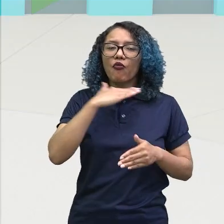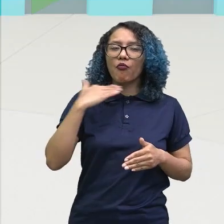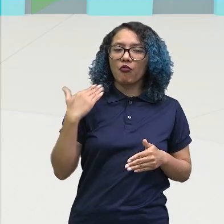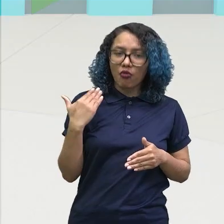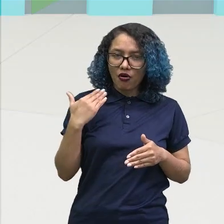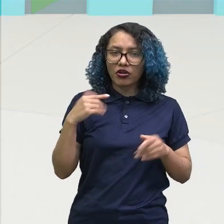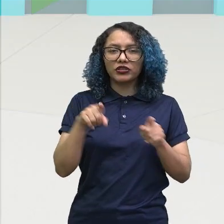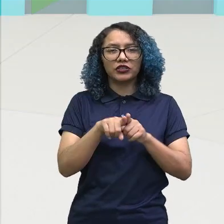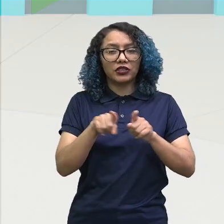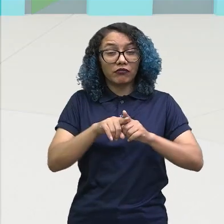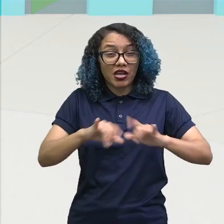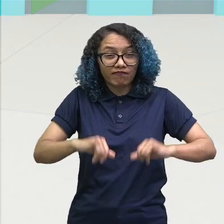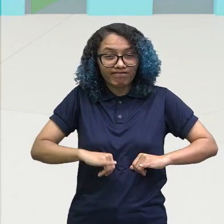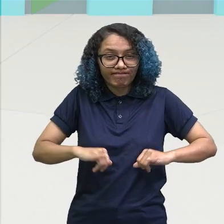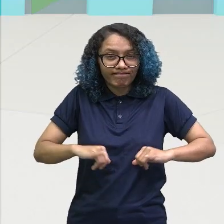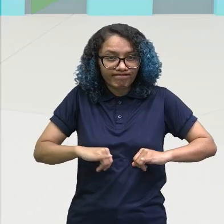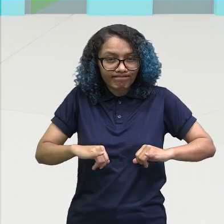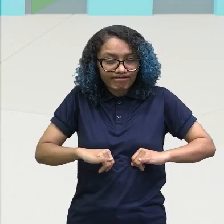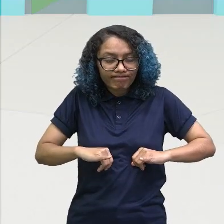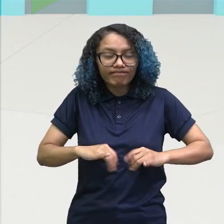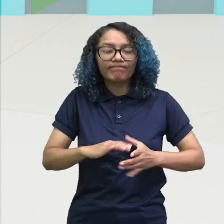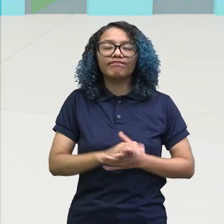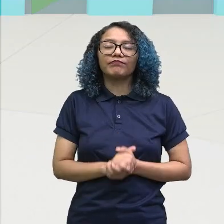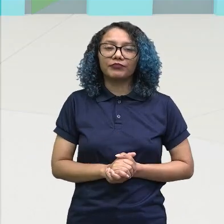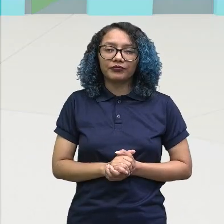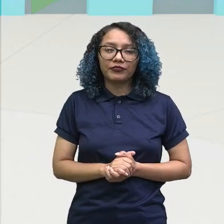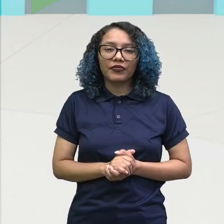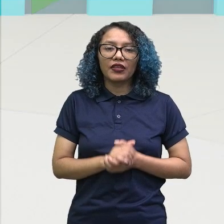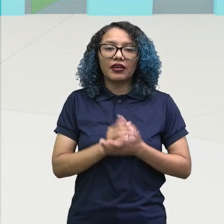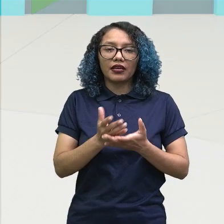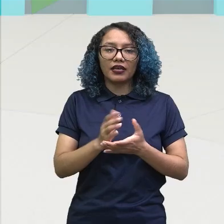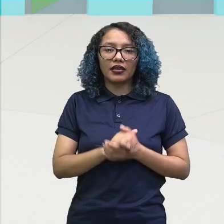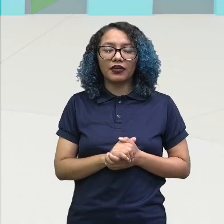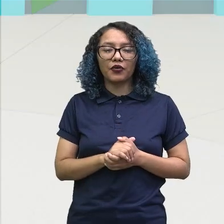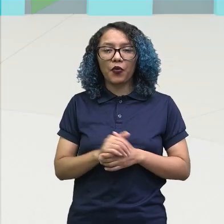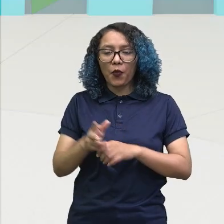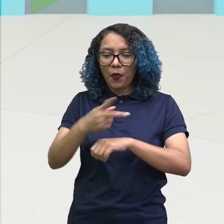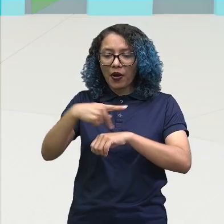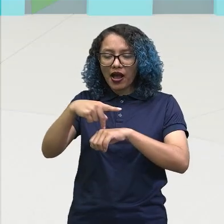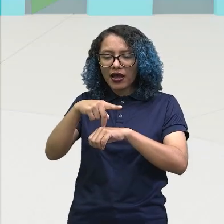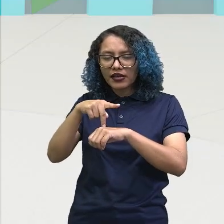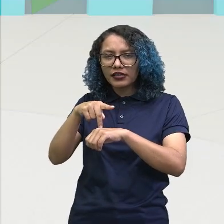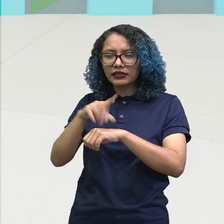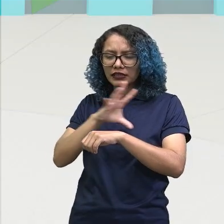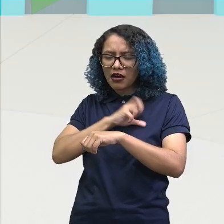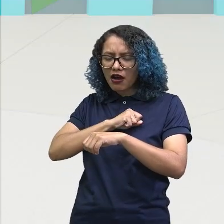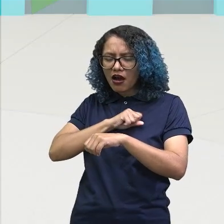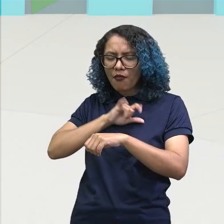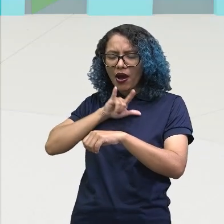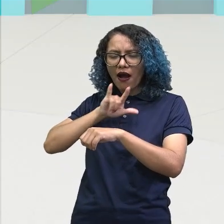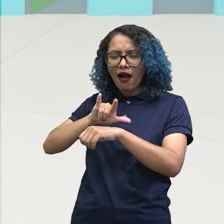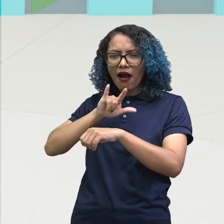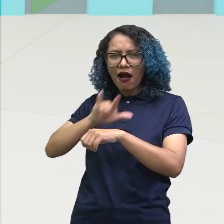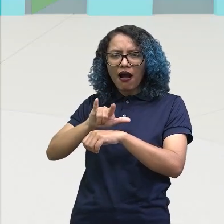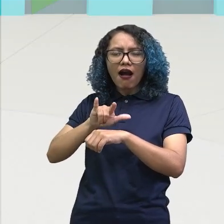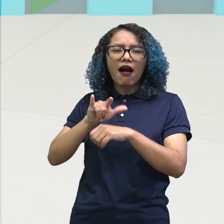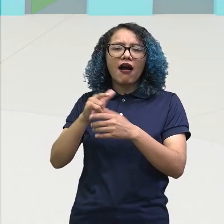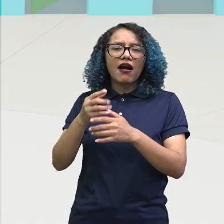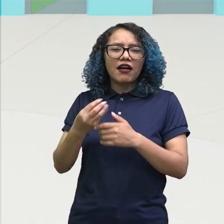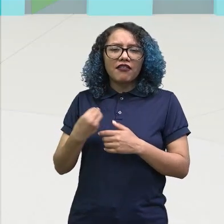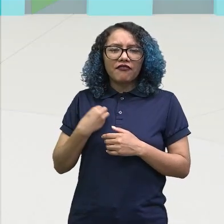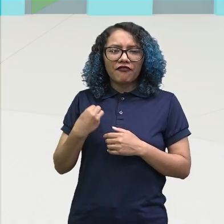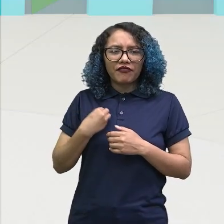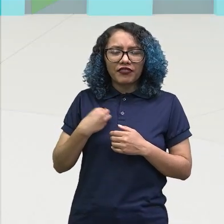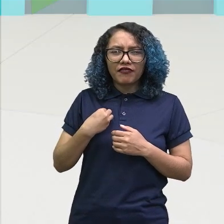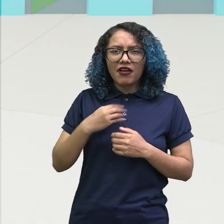do sofrimento, não é? E aí, essa questão de amar o meu país, amar o que eu sou, eu tenho que viver